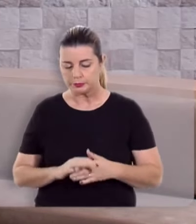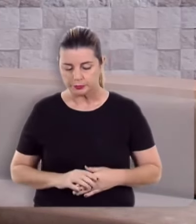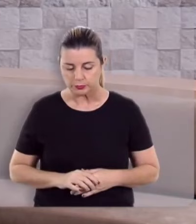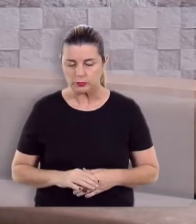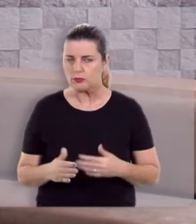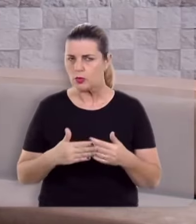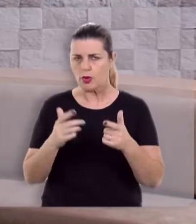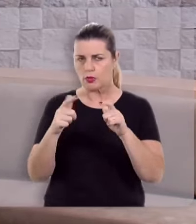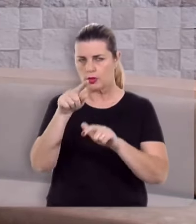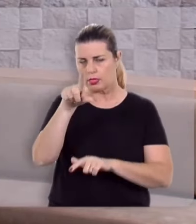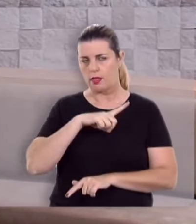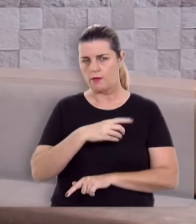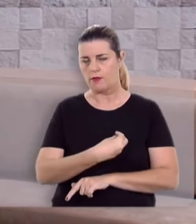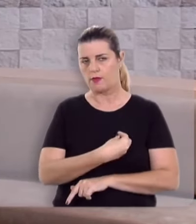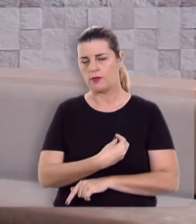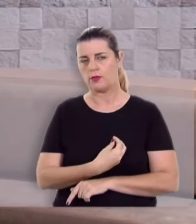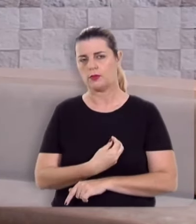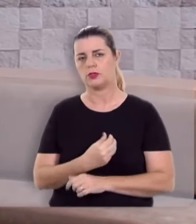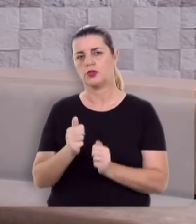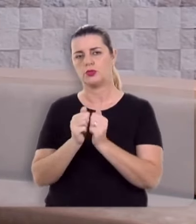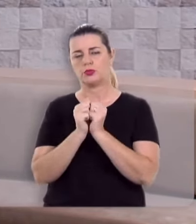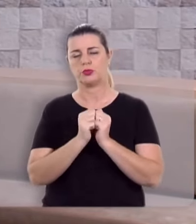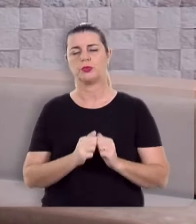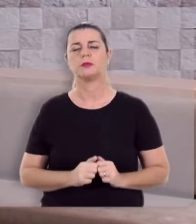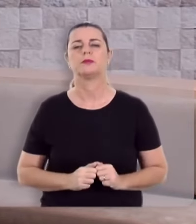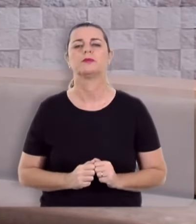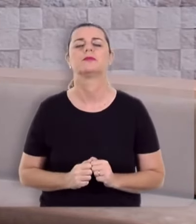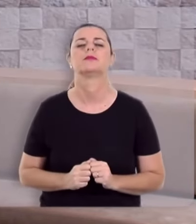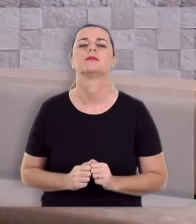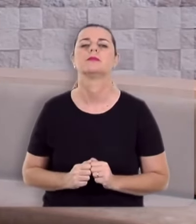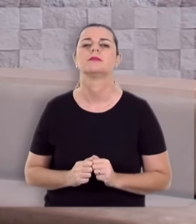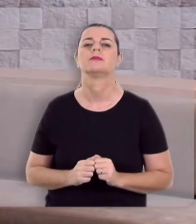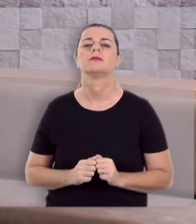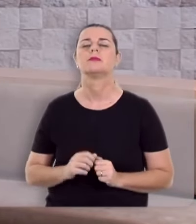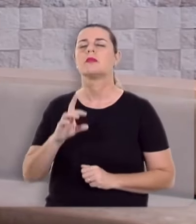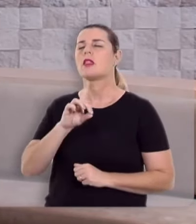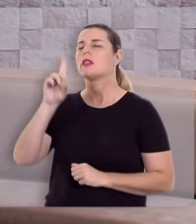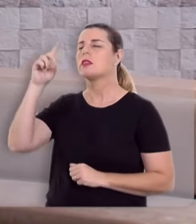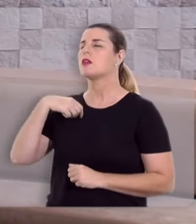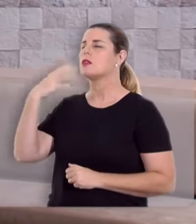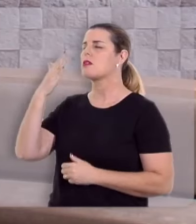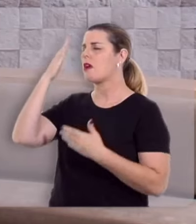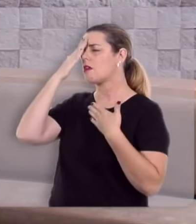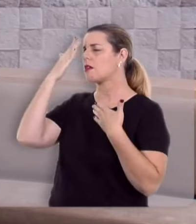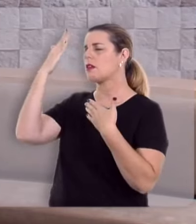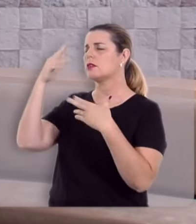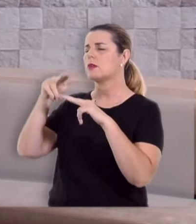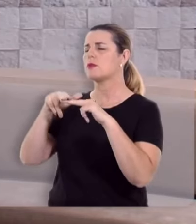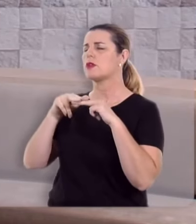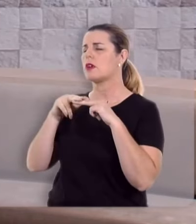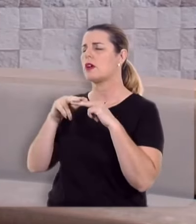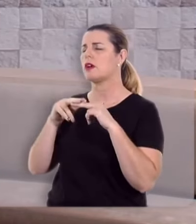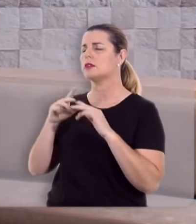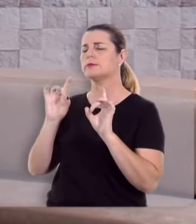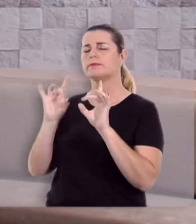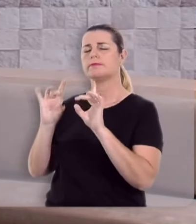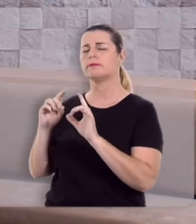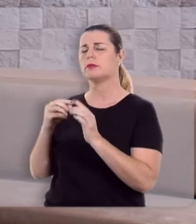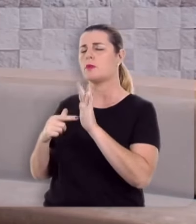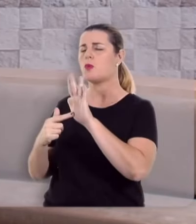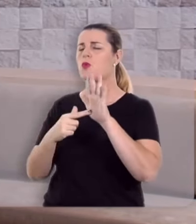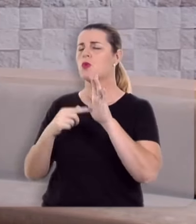onde você está, ore comigo. Deus, quero te agradecer o privilégio de expor a tua